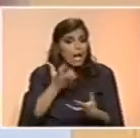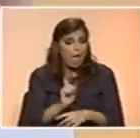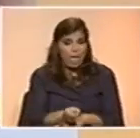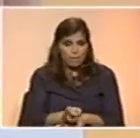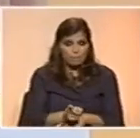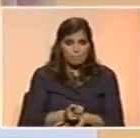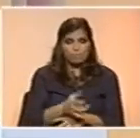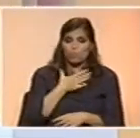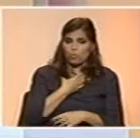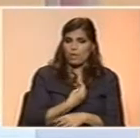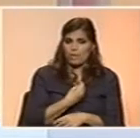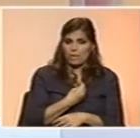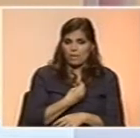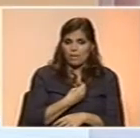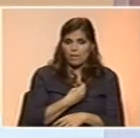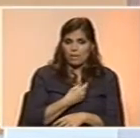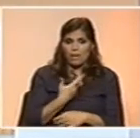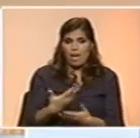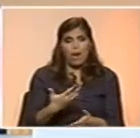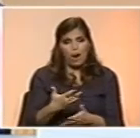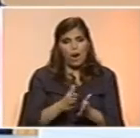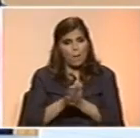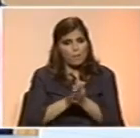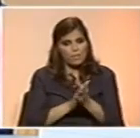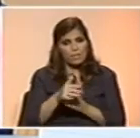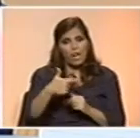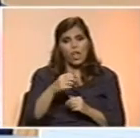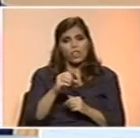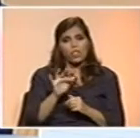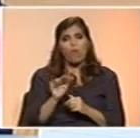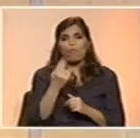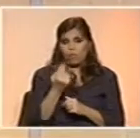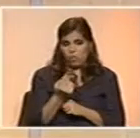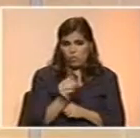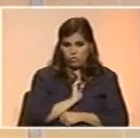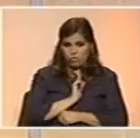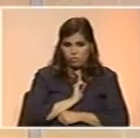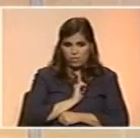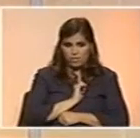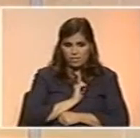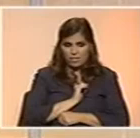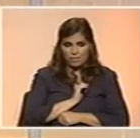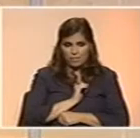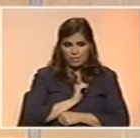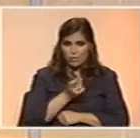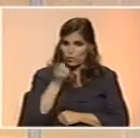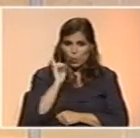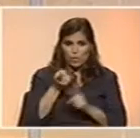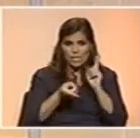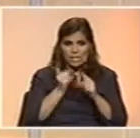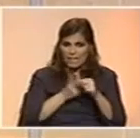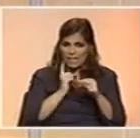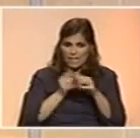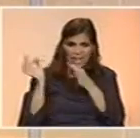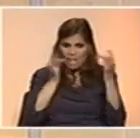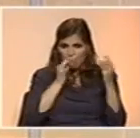Deixem-me puxar a brasa ao meu tofu, como eu ouvia. Ah, bom, que não é, seja sardinha. Não tem que ser